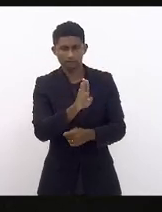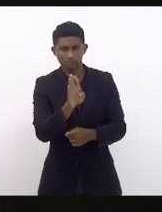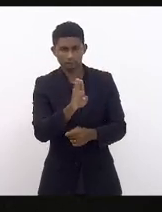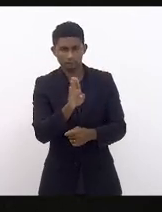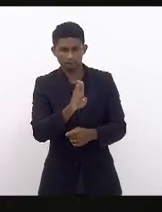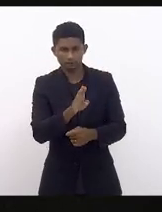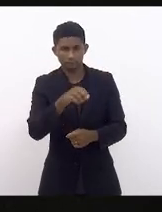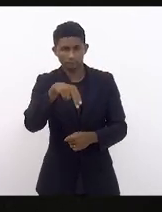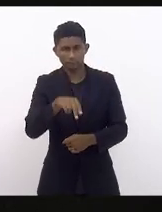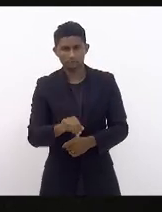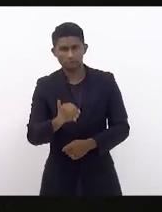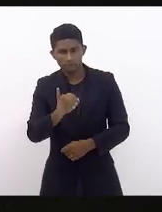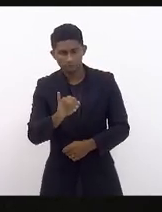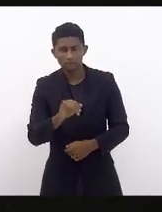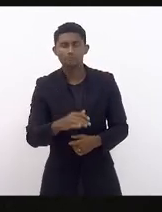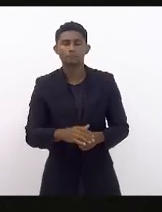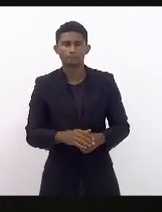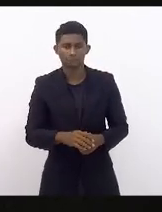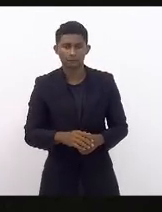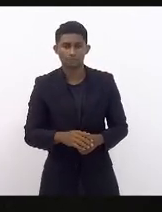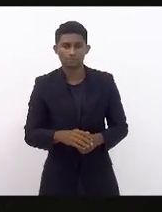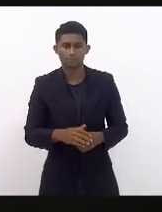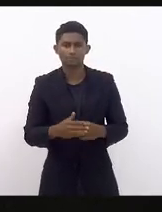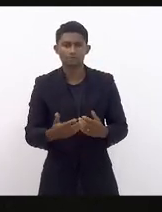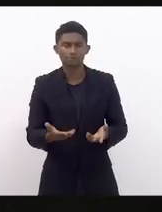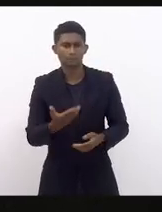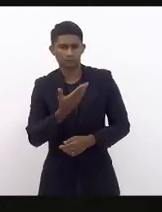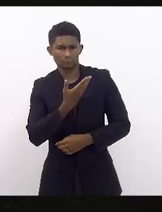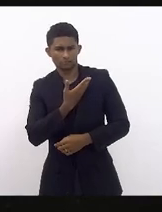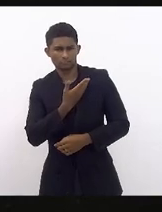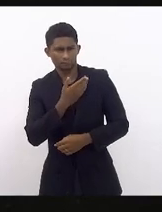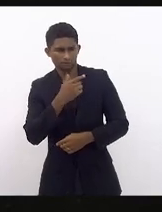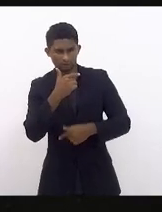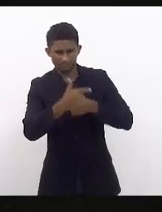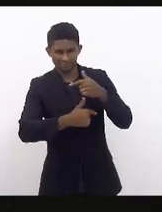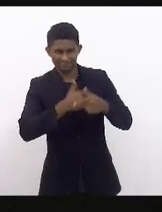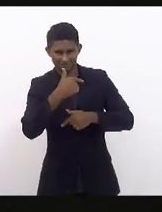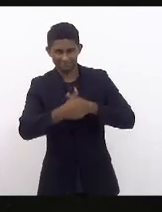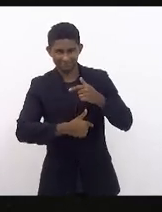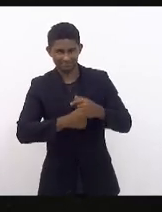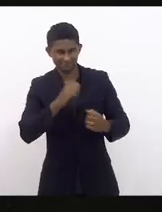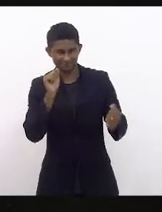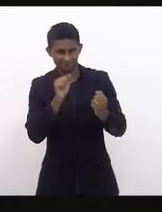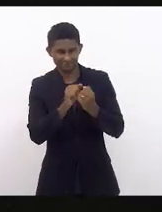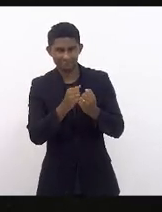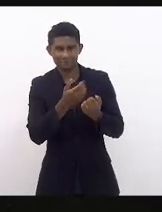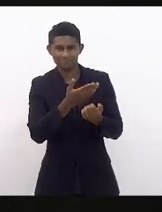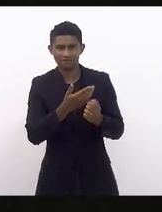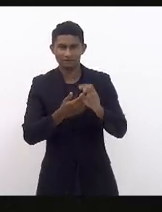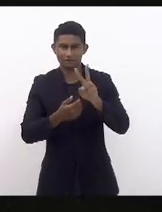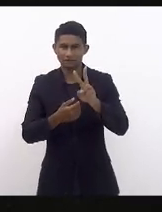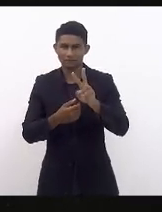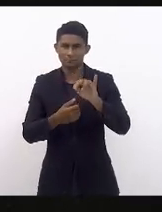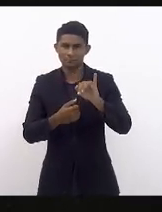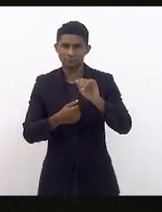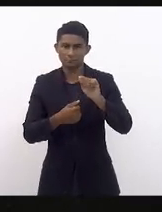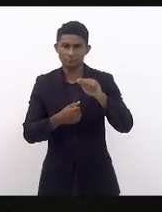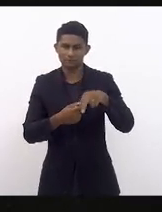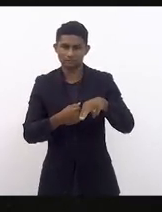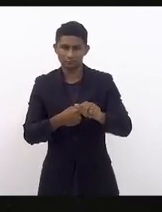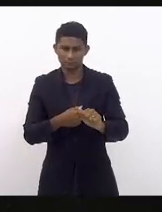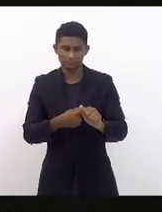Batista Iguaçuana, ao meu querido colega de profissão, Viana, que está representando